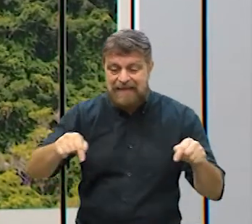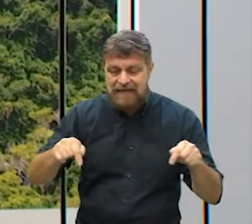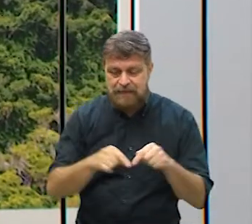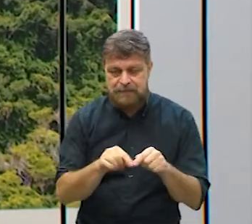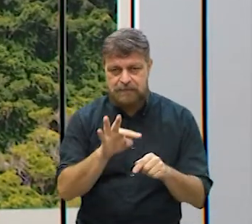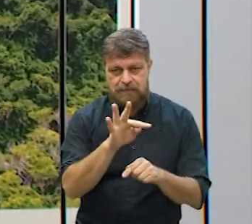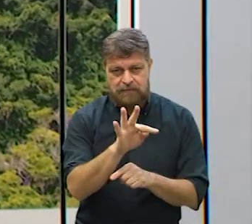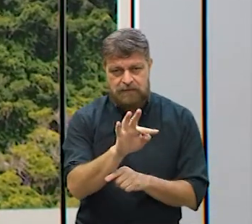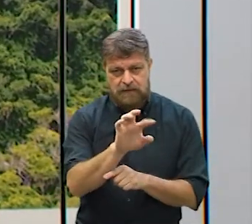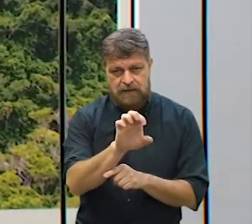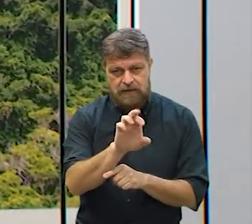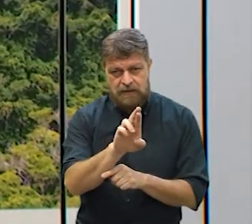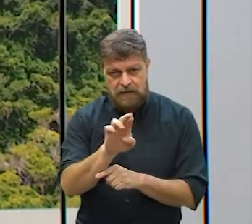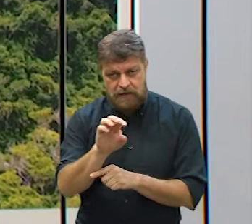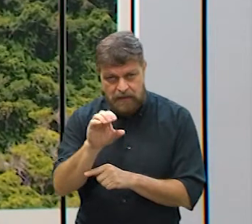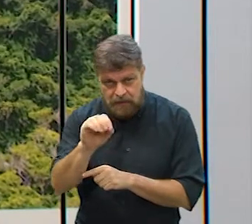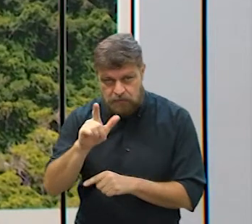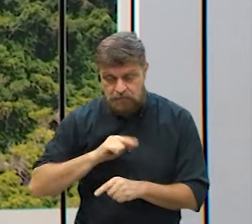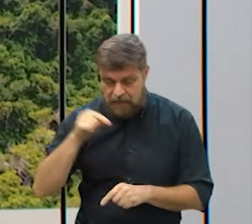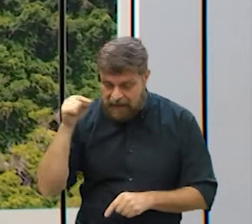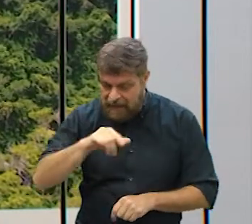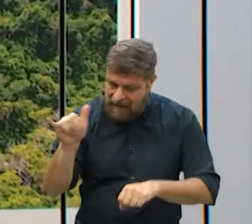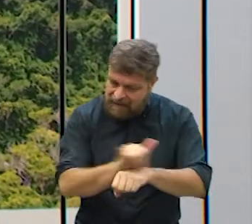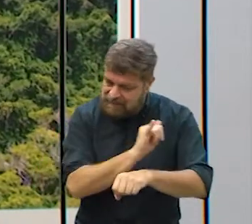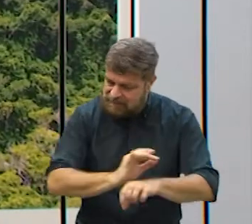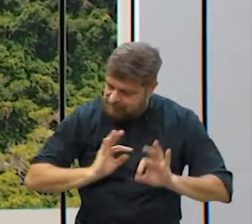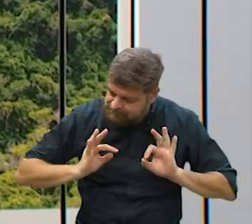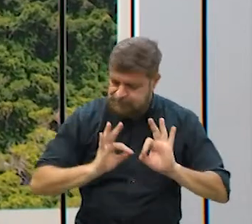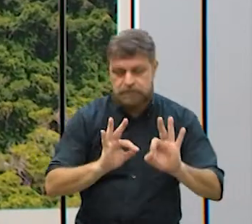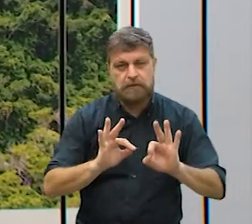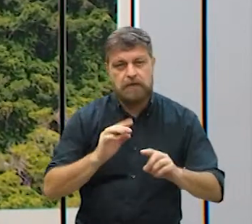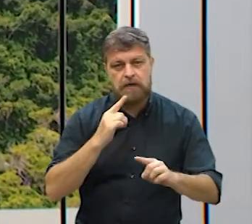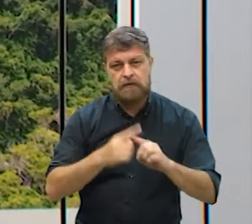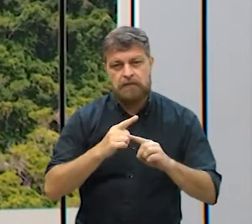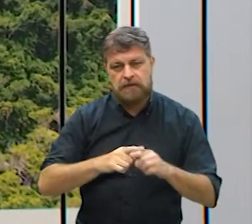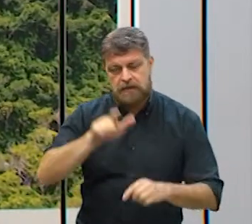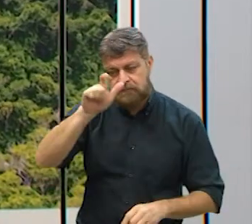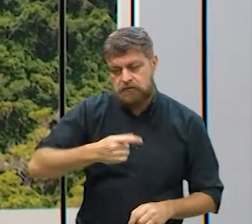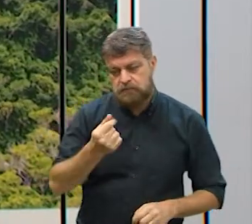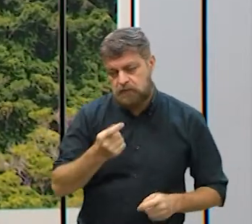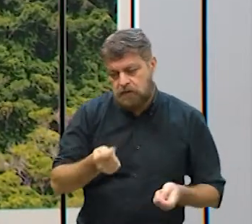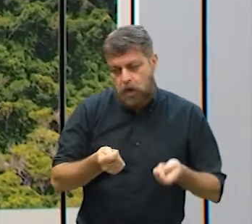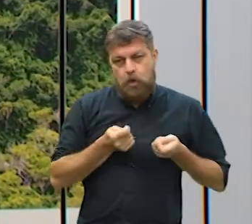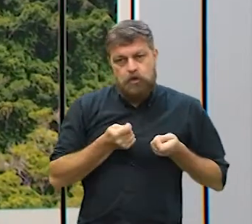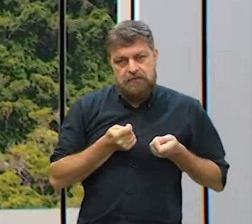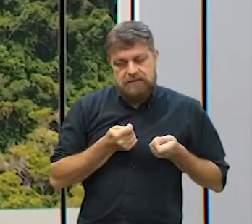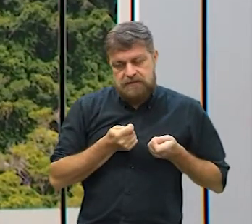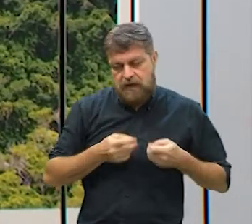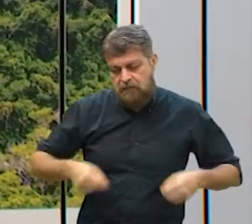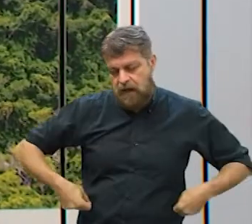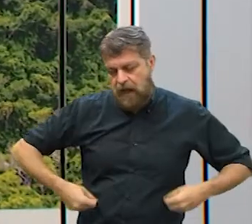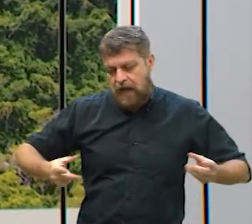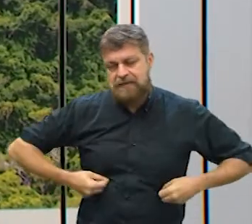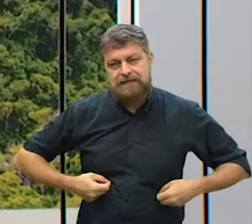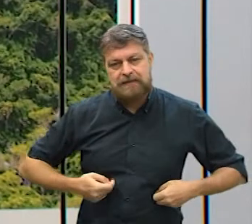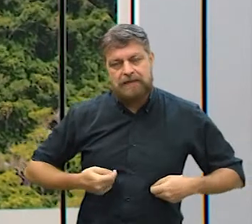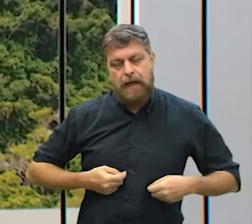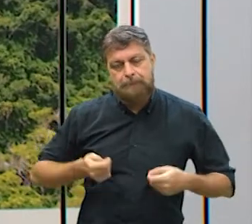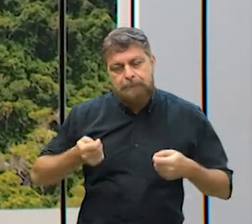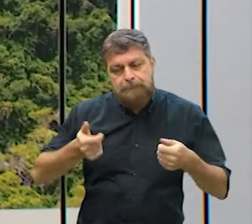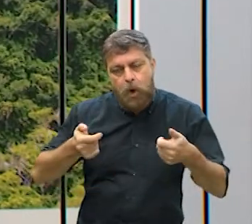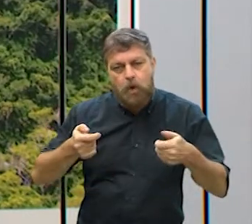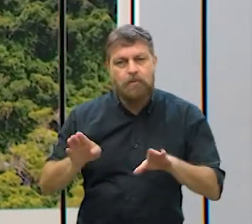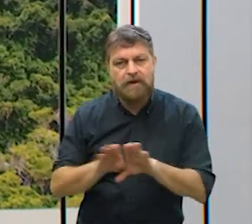terrenos. É aí que está o pulo do gato, porque você vai gastar menos e você vai poder oferecer